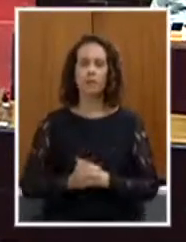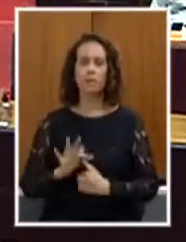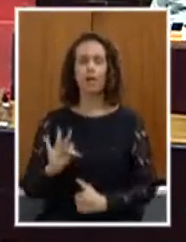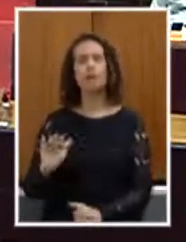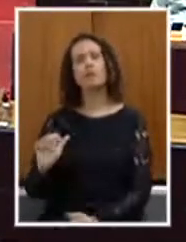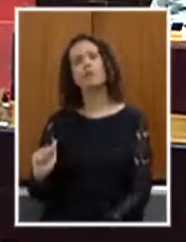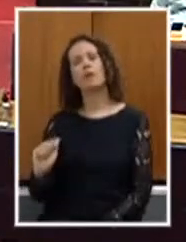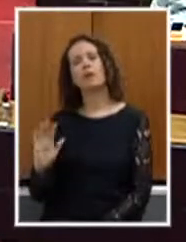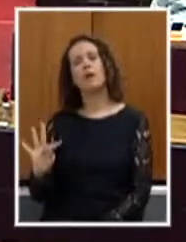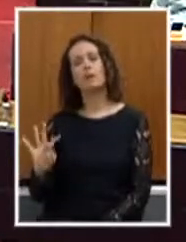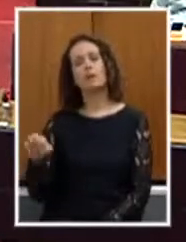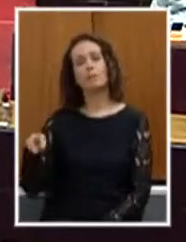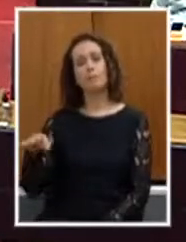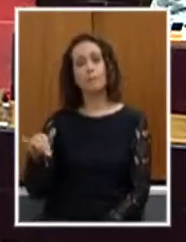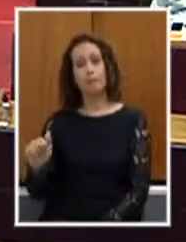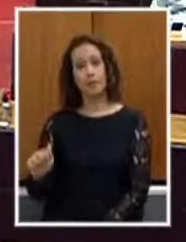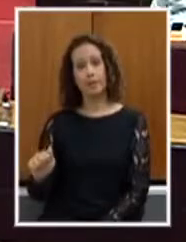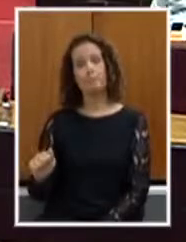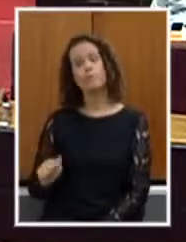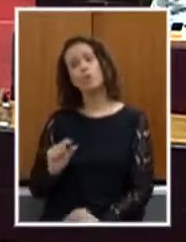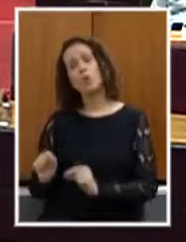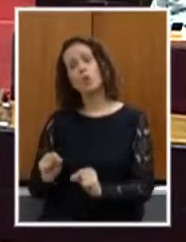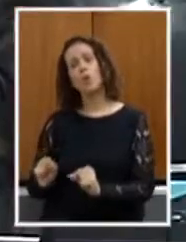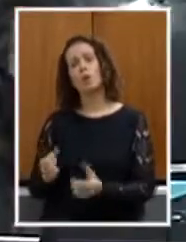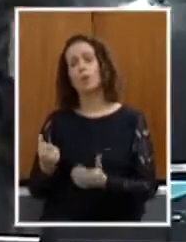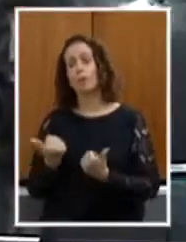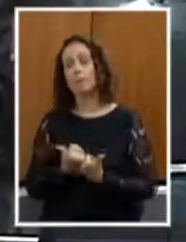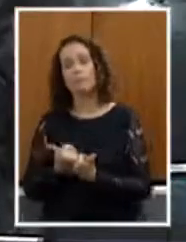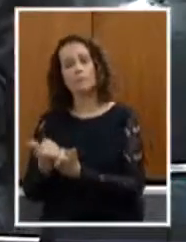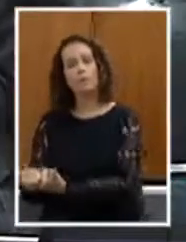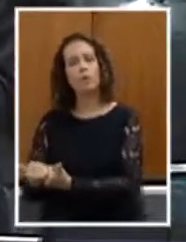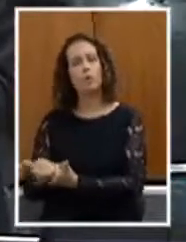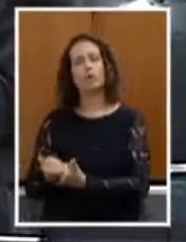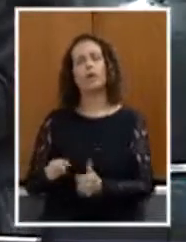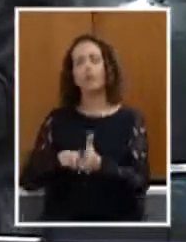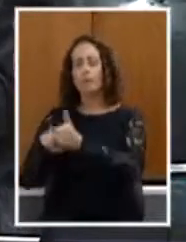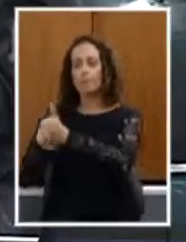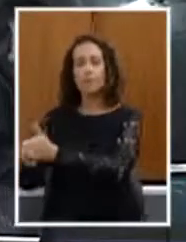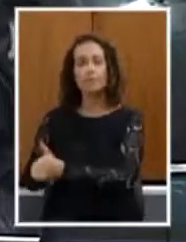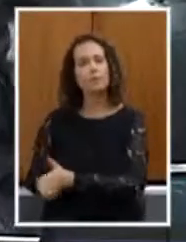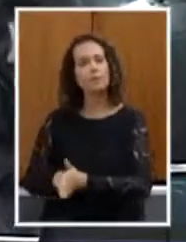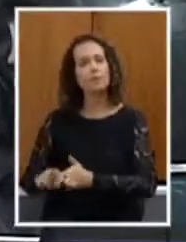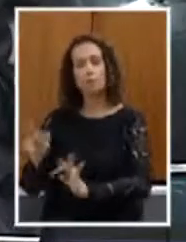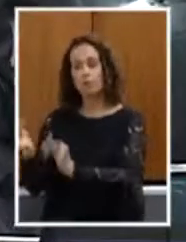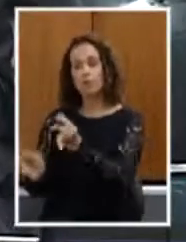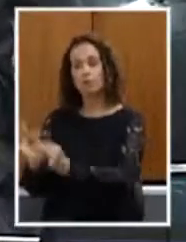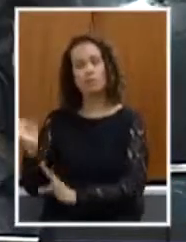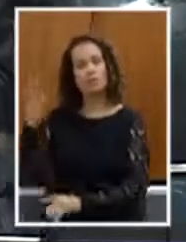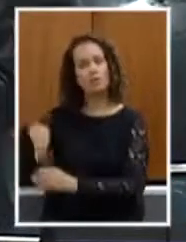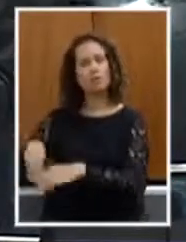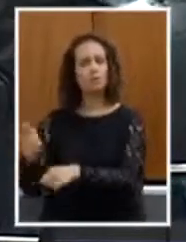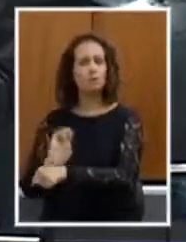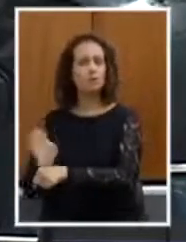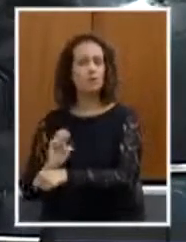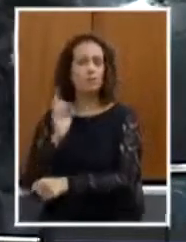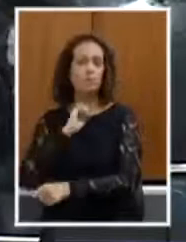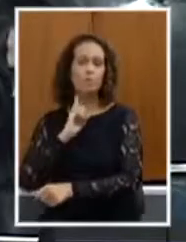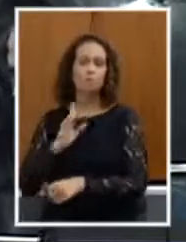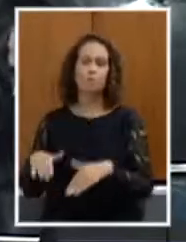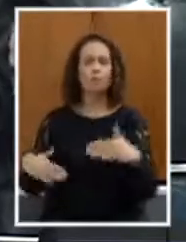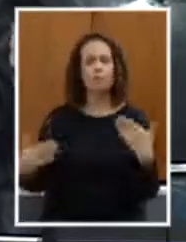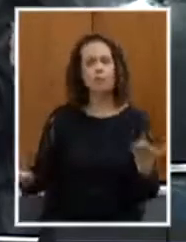FAPEMIG, de amparo à ciência, tecnologia, pesquisa no Estado de Minas Gerais, nós podemos desistir